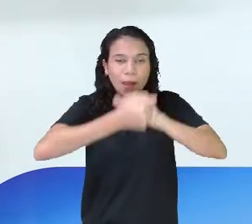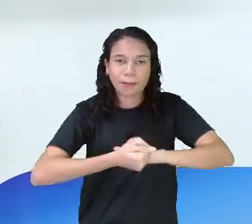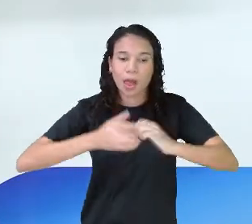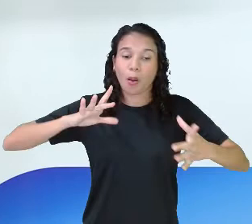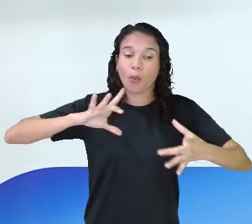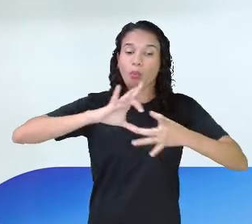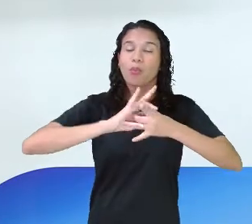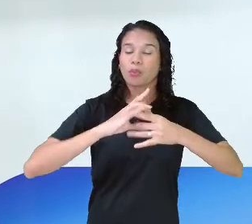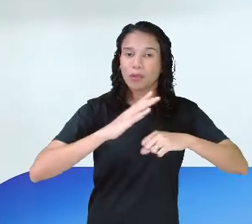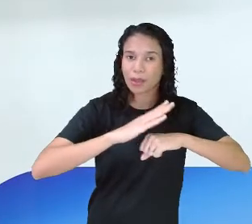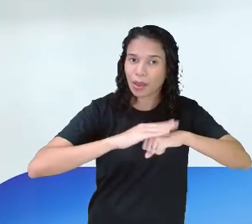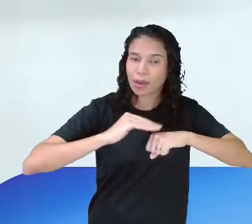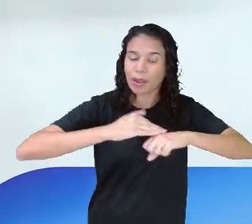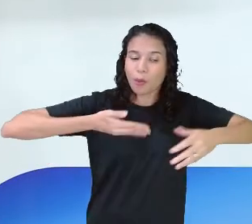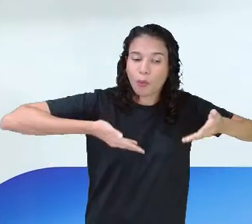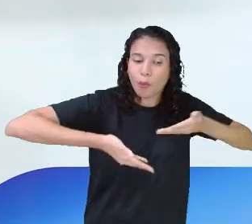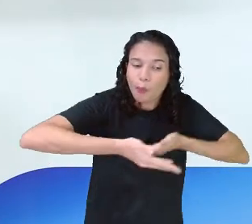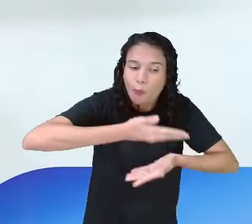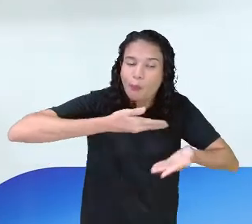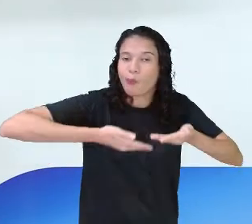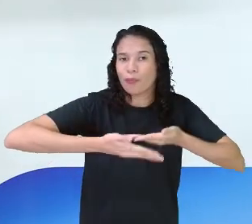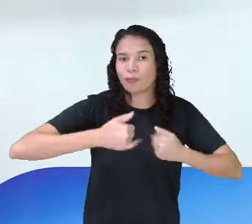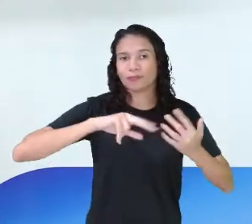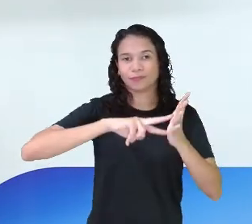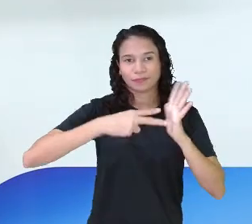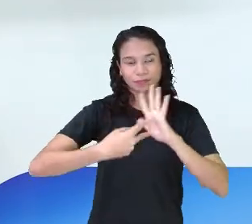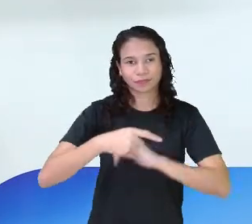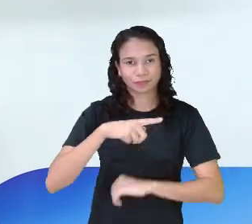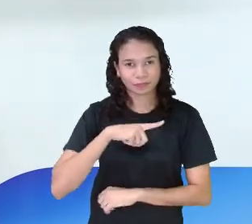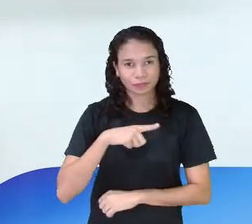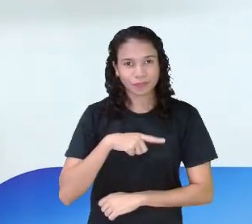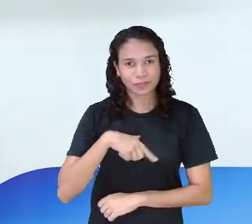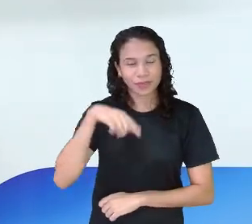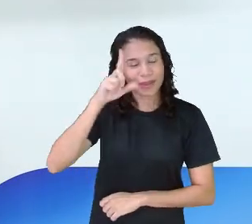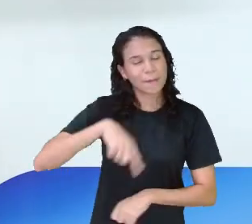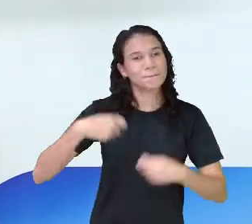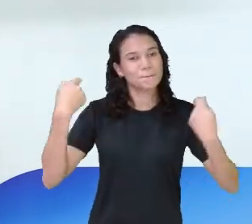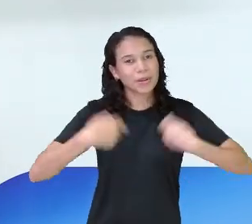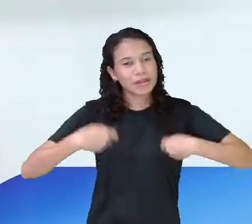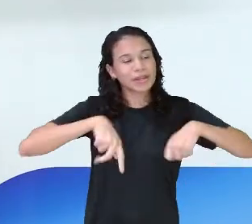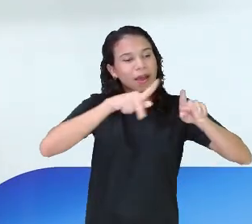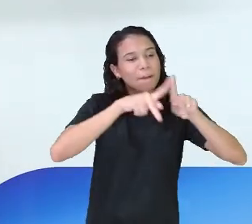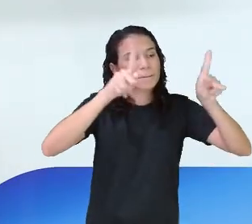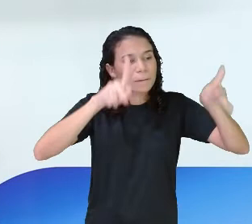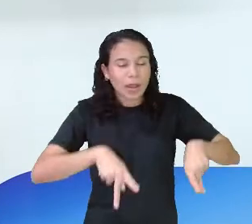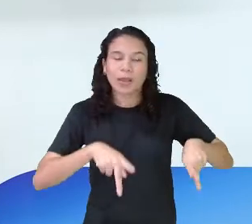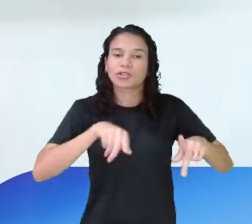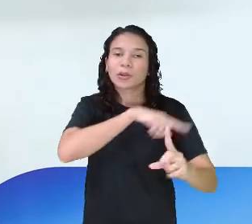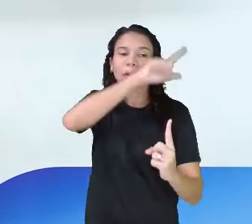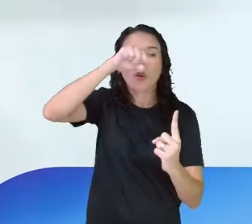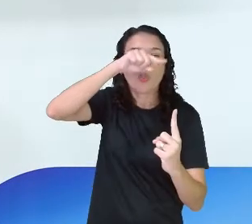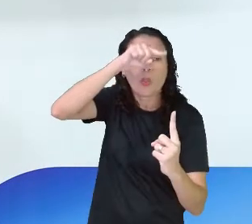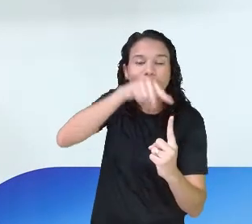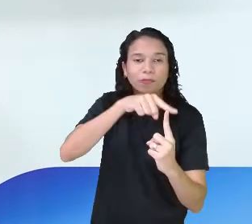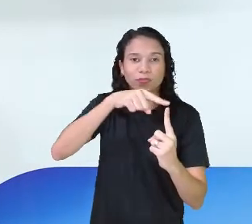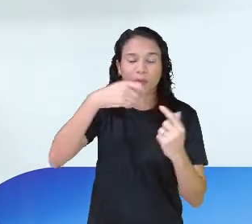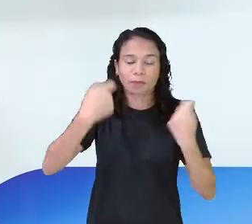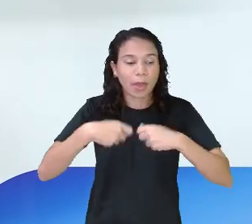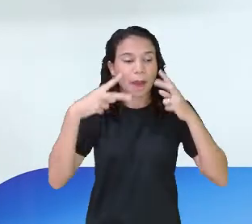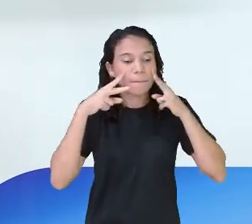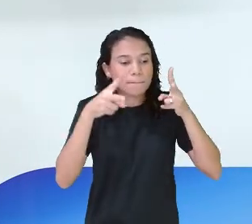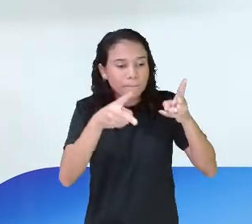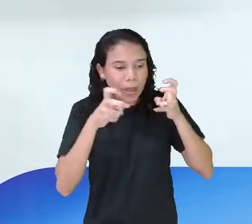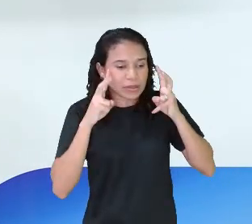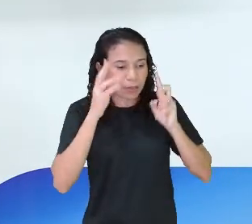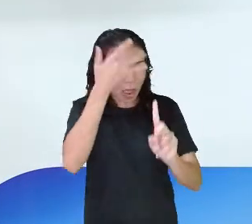vínculo afetivo, cuidado e significado. As coisas precisam ser planejadas intencionalmente. A gente precisa enxergar a